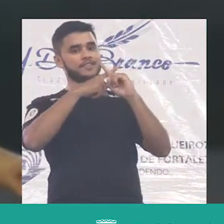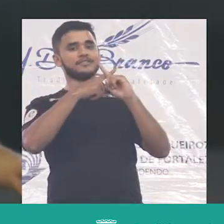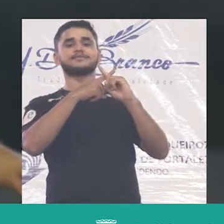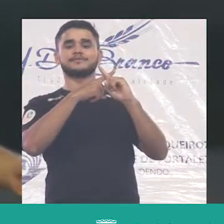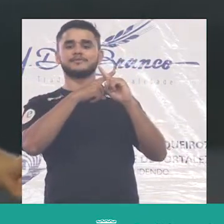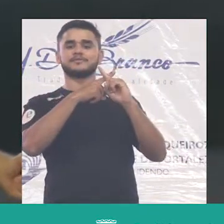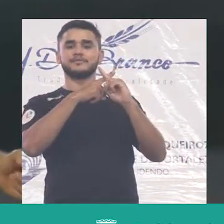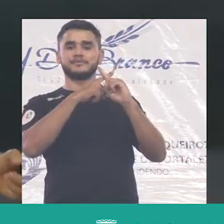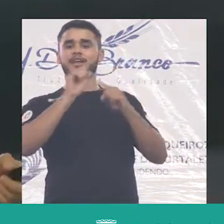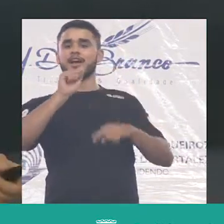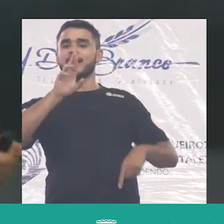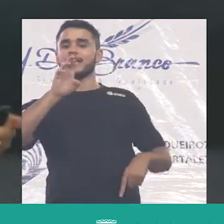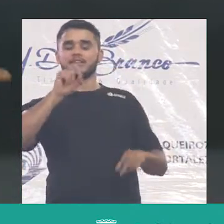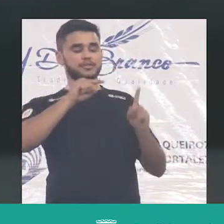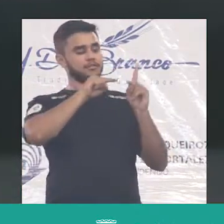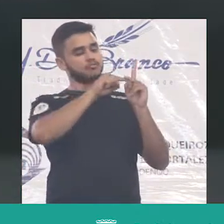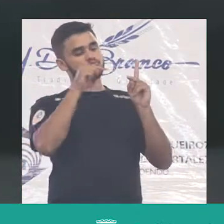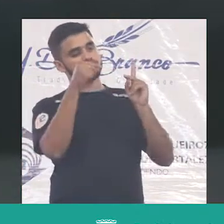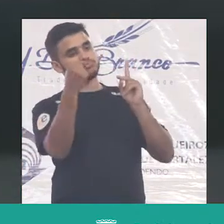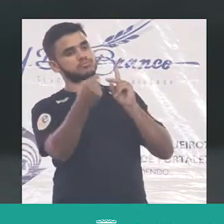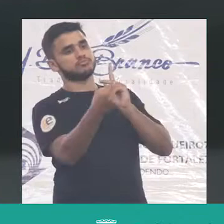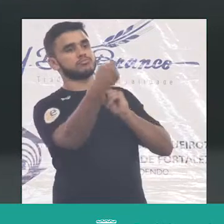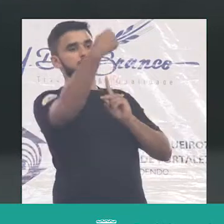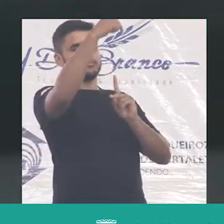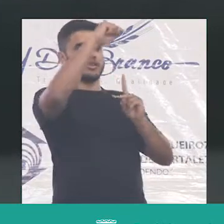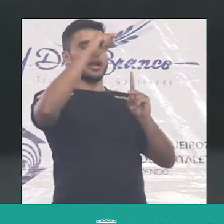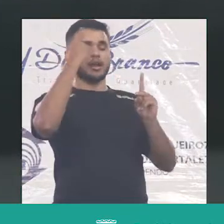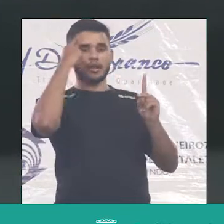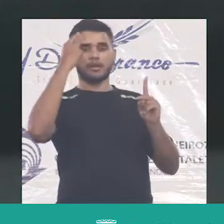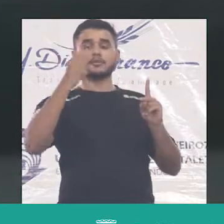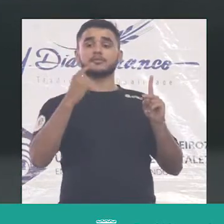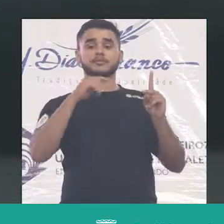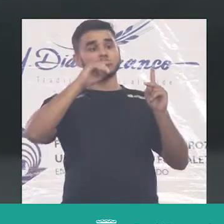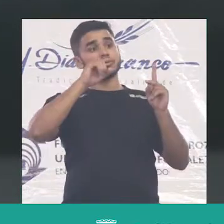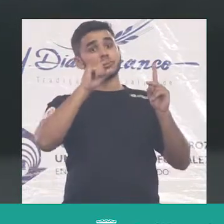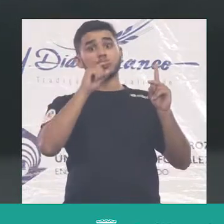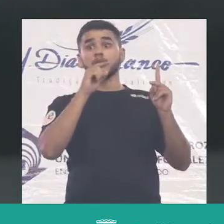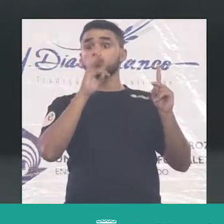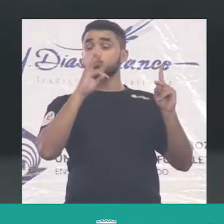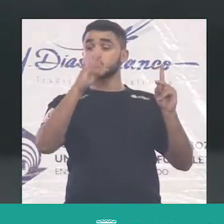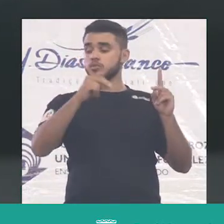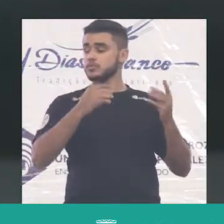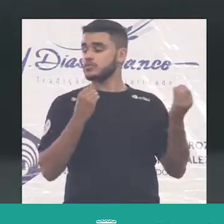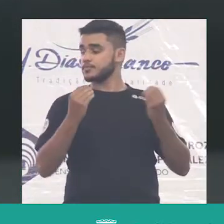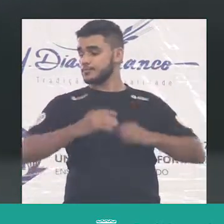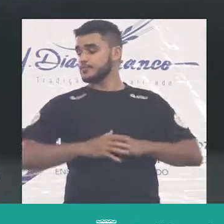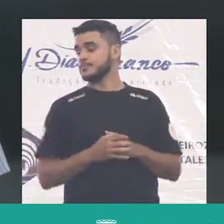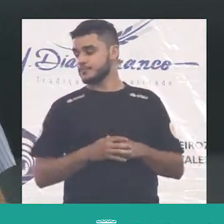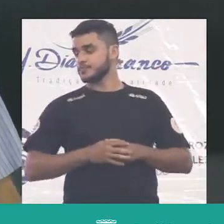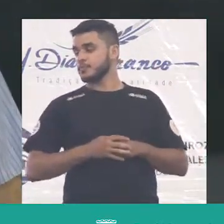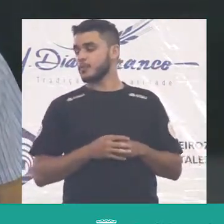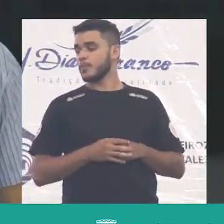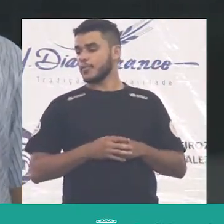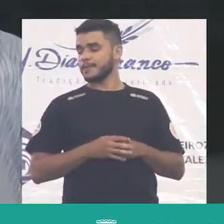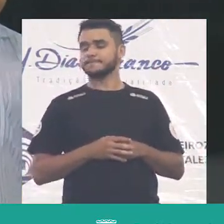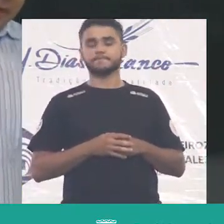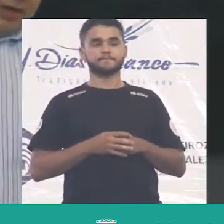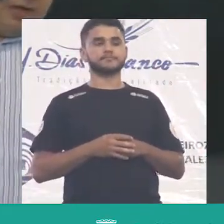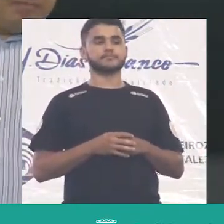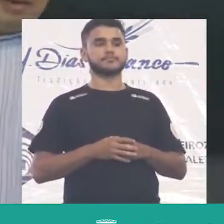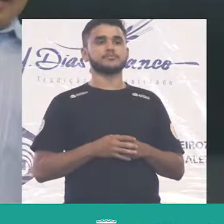ele disse que isso aí vale quanto? 300 ml de tinta. Aí ele pergunta depois disso o seguinte, ó.